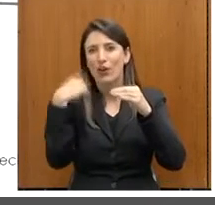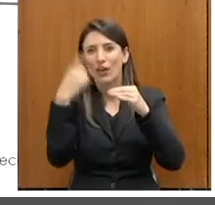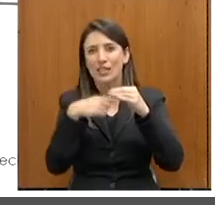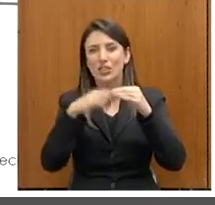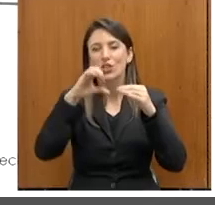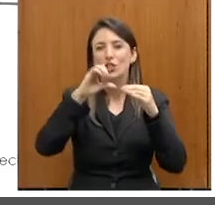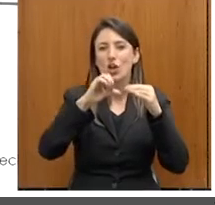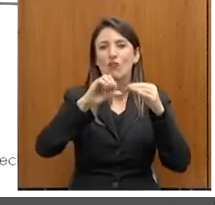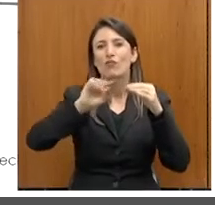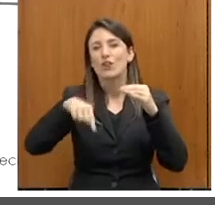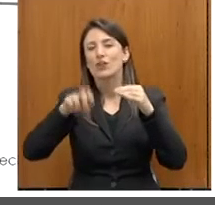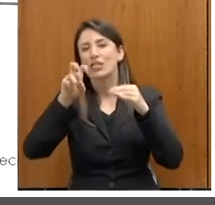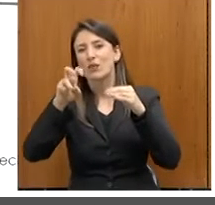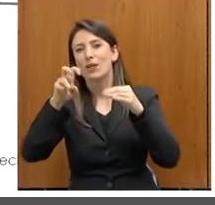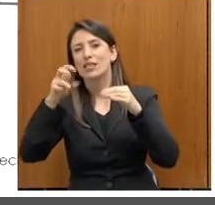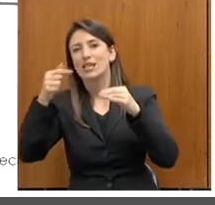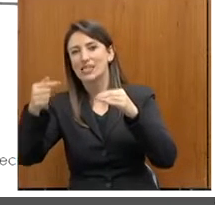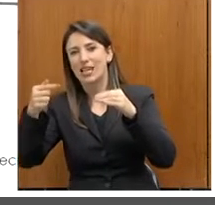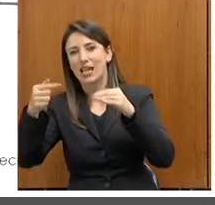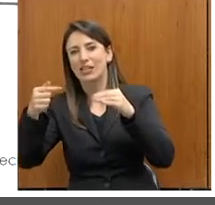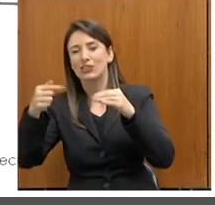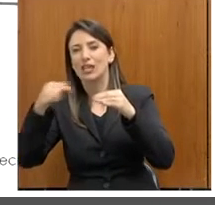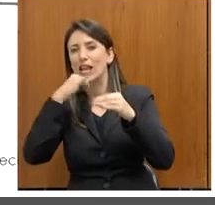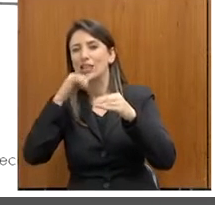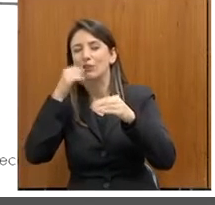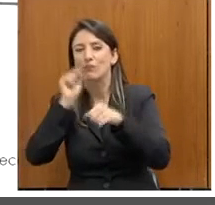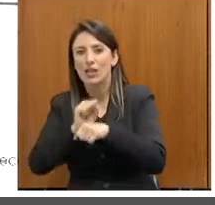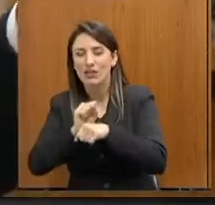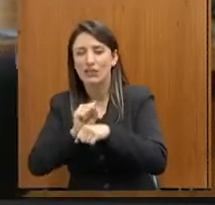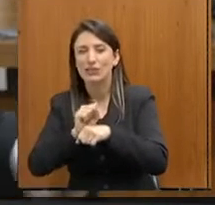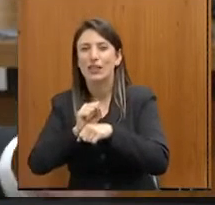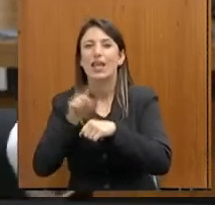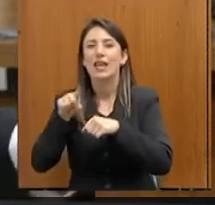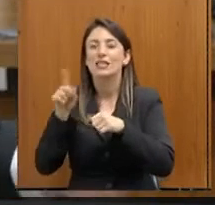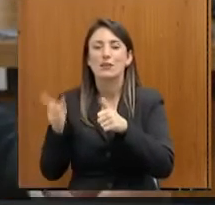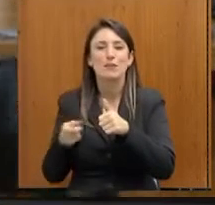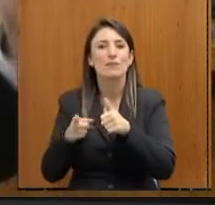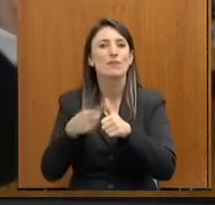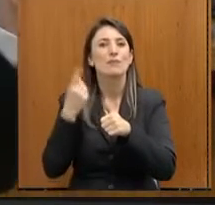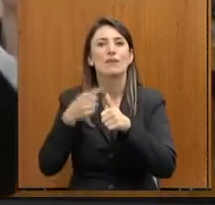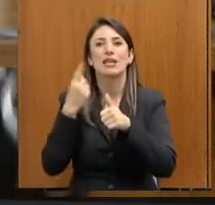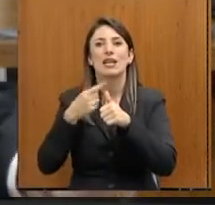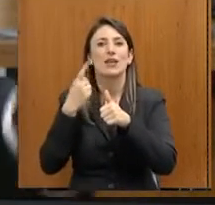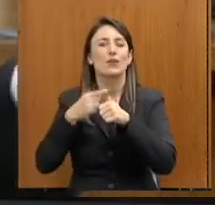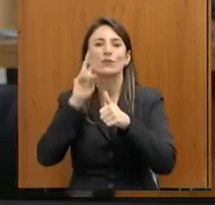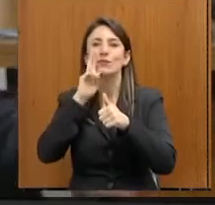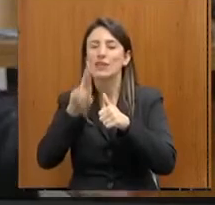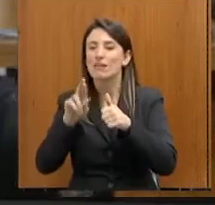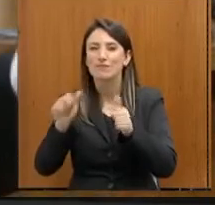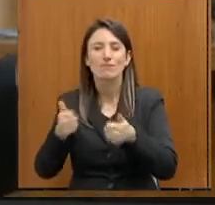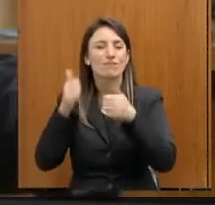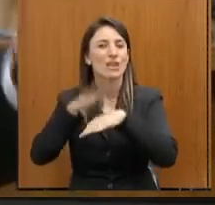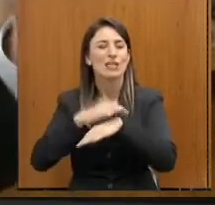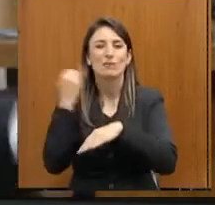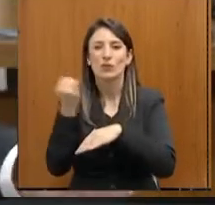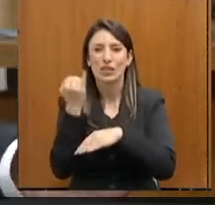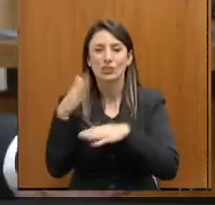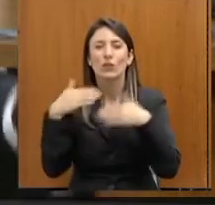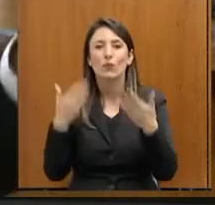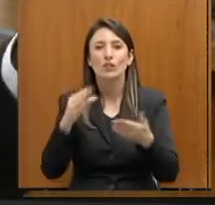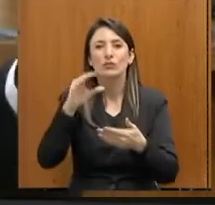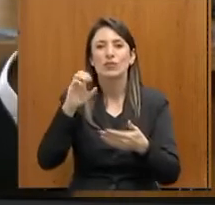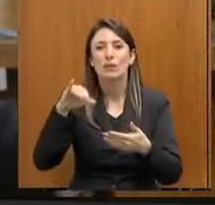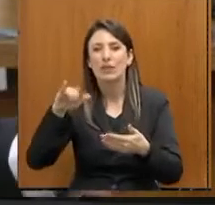horas isso primeiro um resultado histórico e segundo e mais importante quando a SELIC renovou o contrato